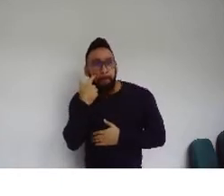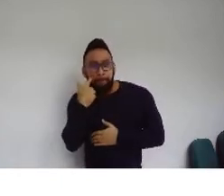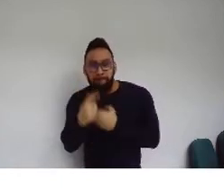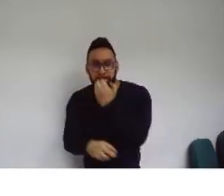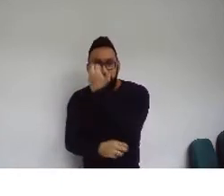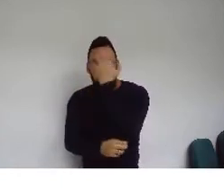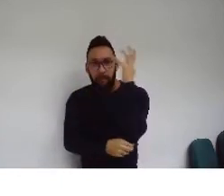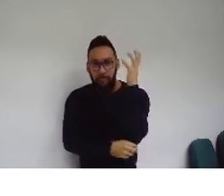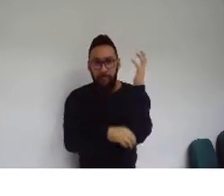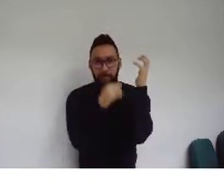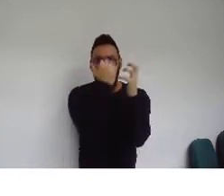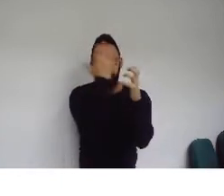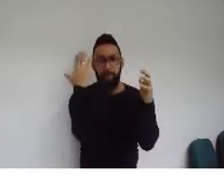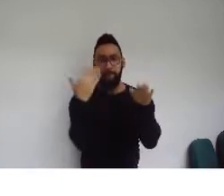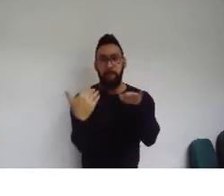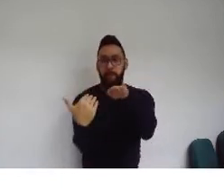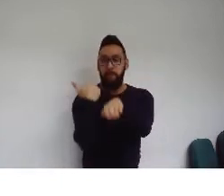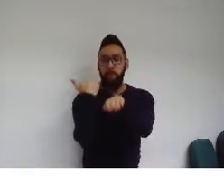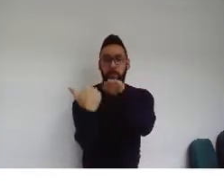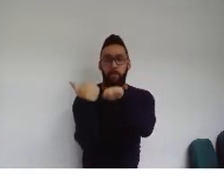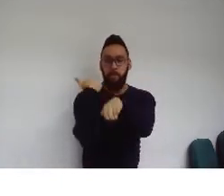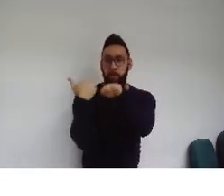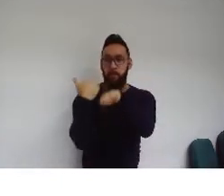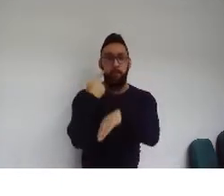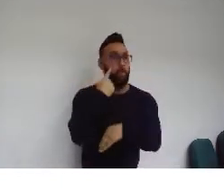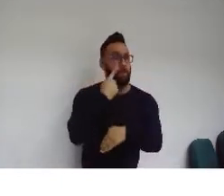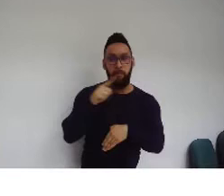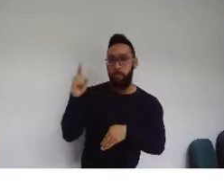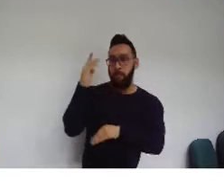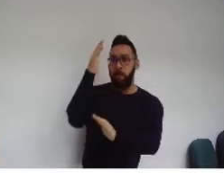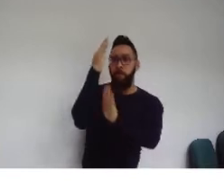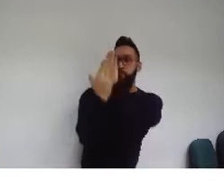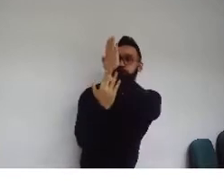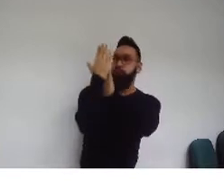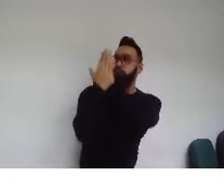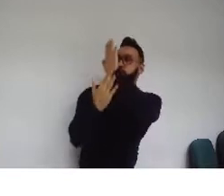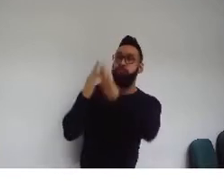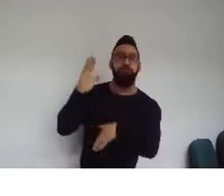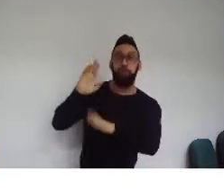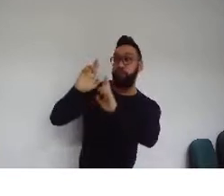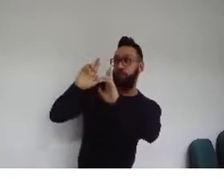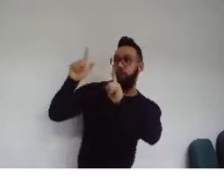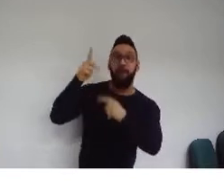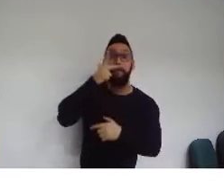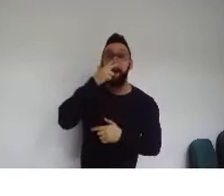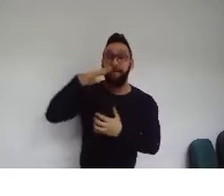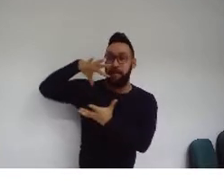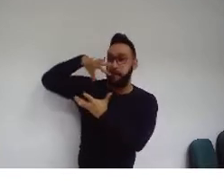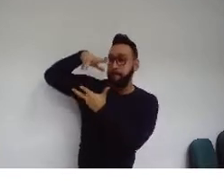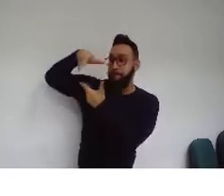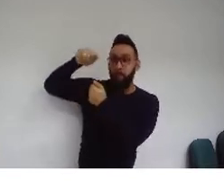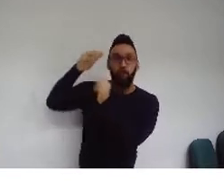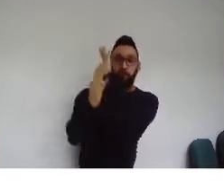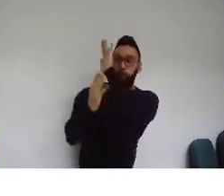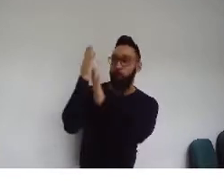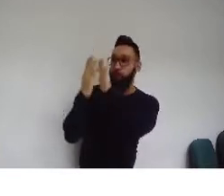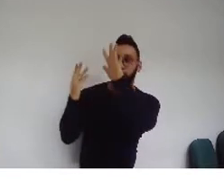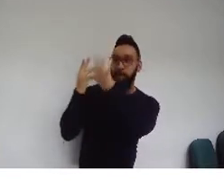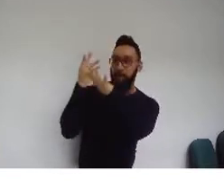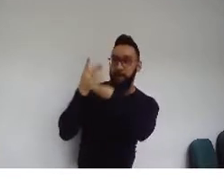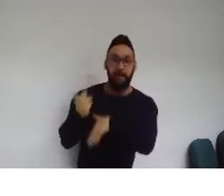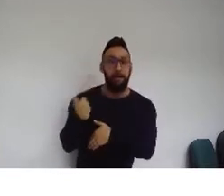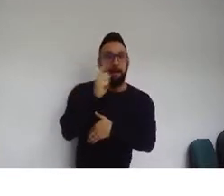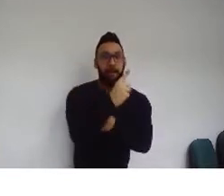2 autopistas, você tem um outro mundo. Esse é um espaço no qual os sentidos da vida movimentada da cidade